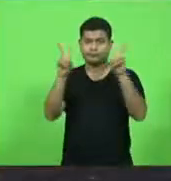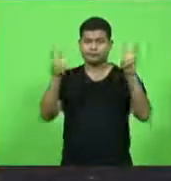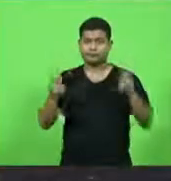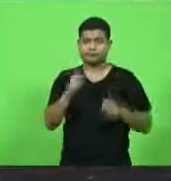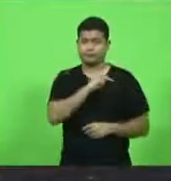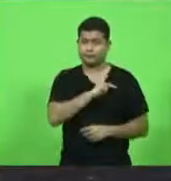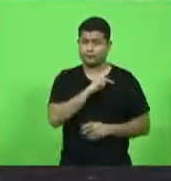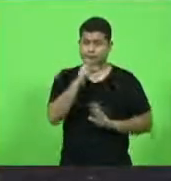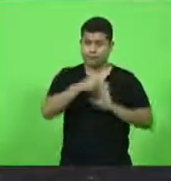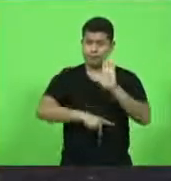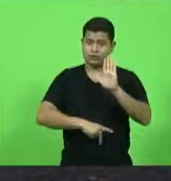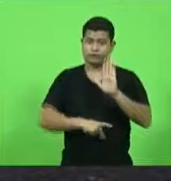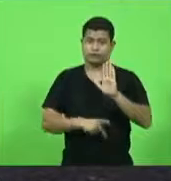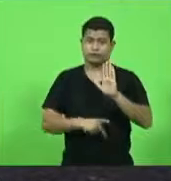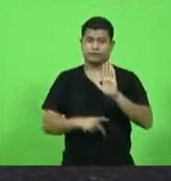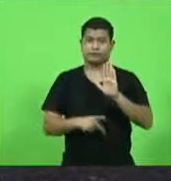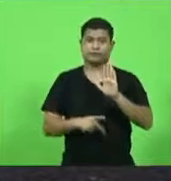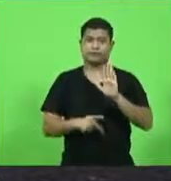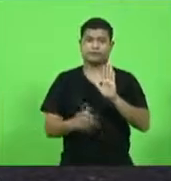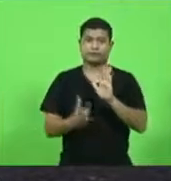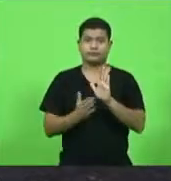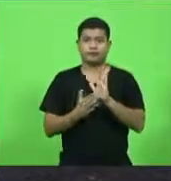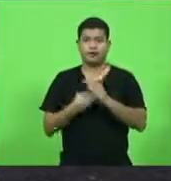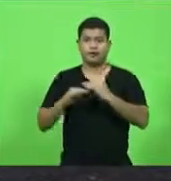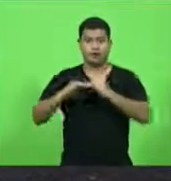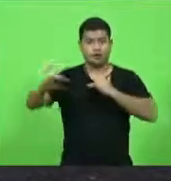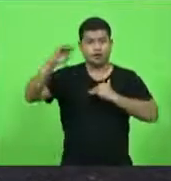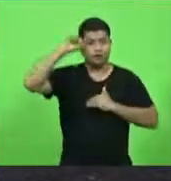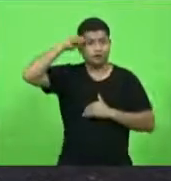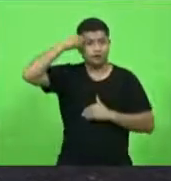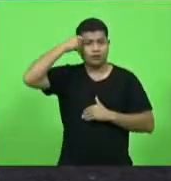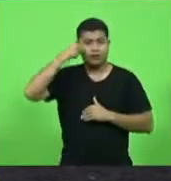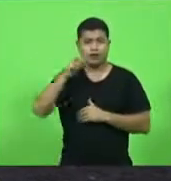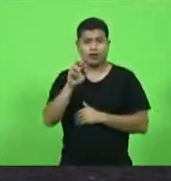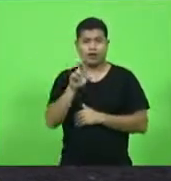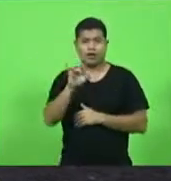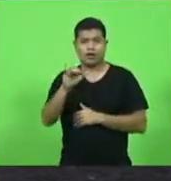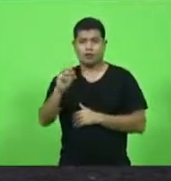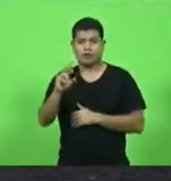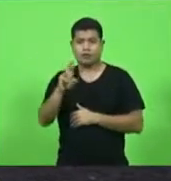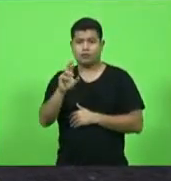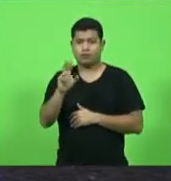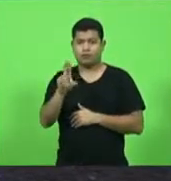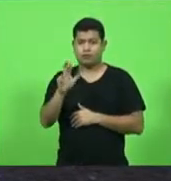projeto de pavimentação entre Rio Rufino e Urubici,